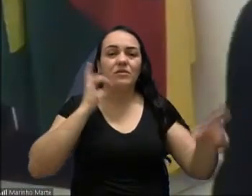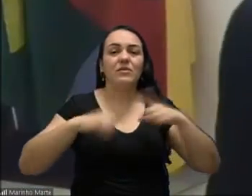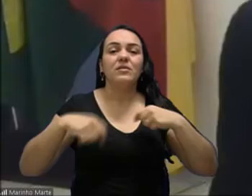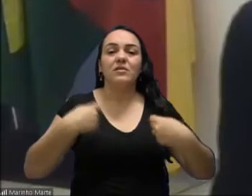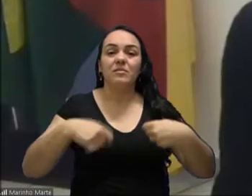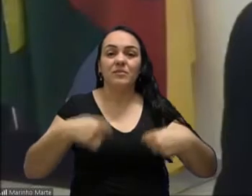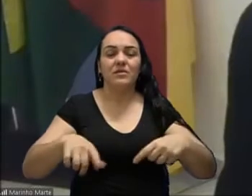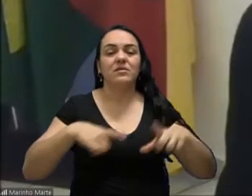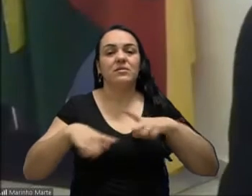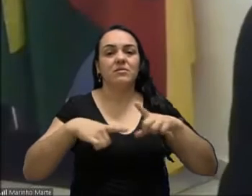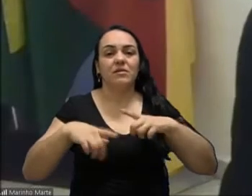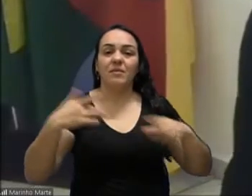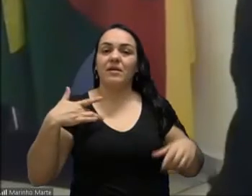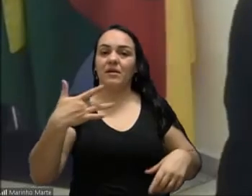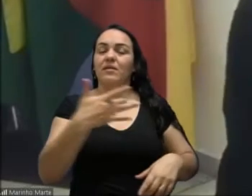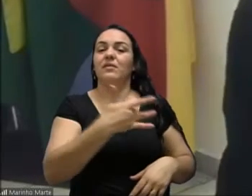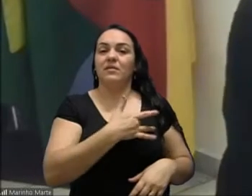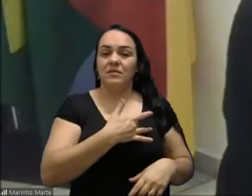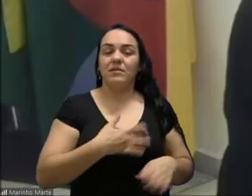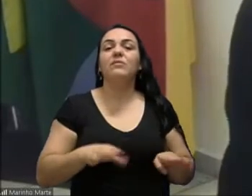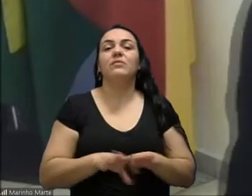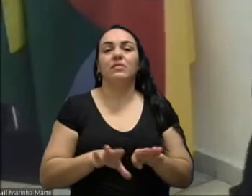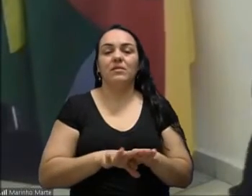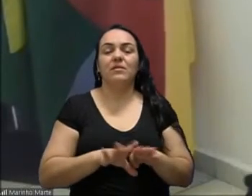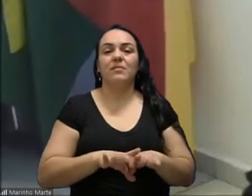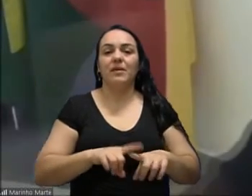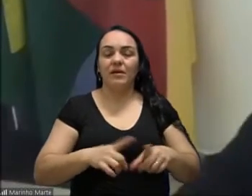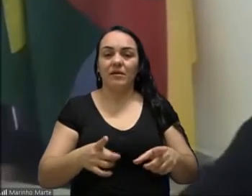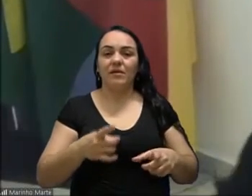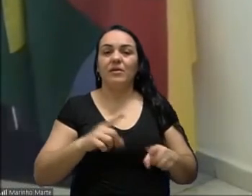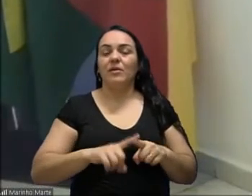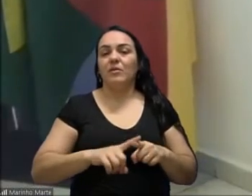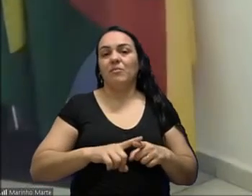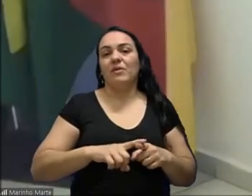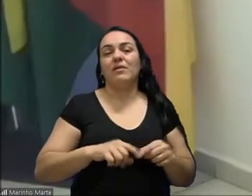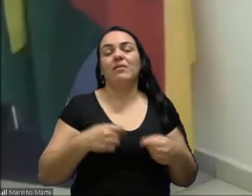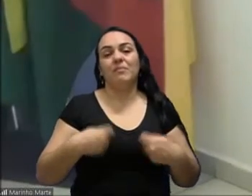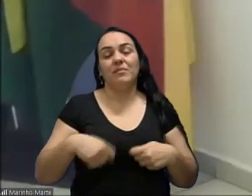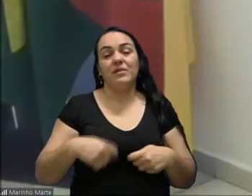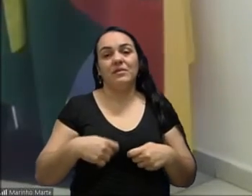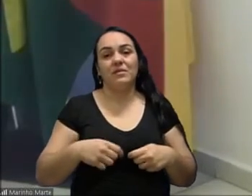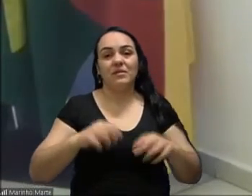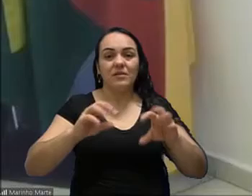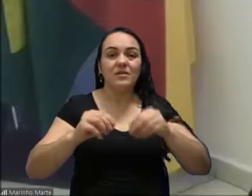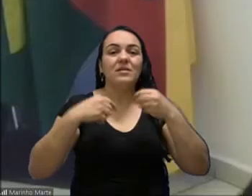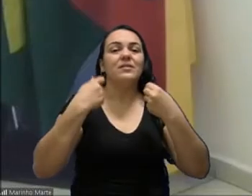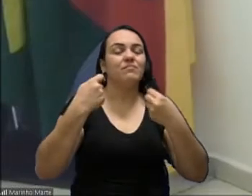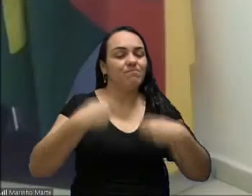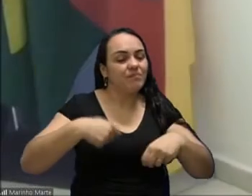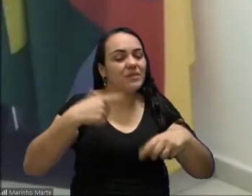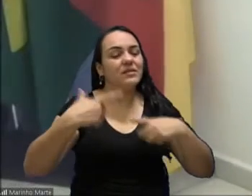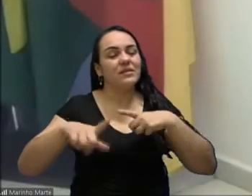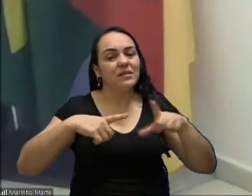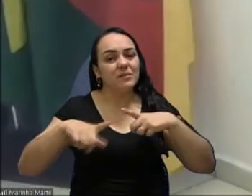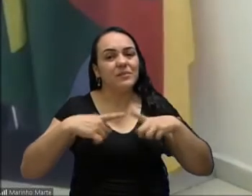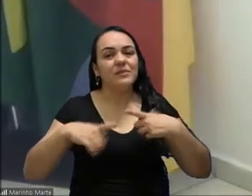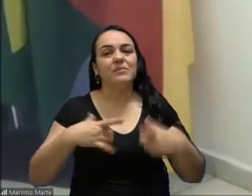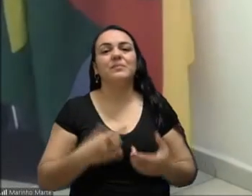da rede de saúde como é que é acidental se a pessoa foi colocada lá aí a pessoa